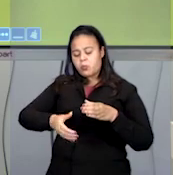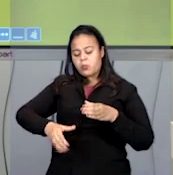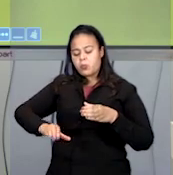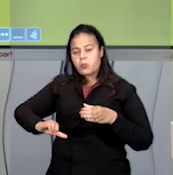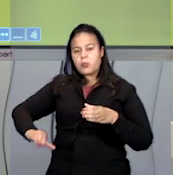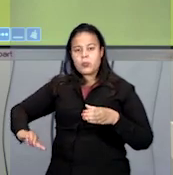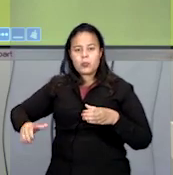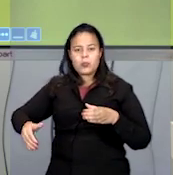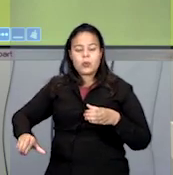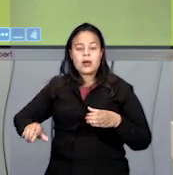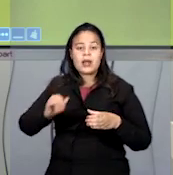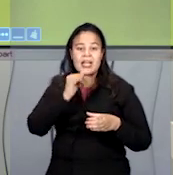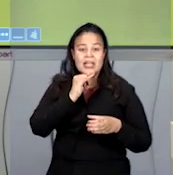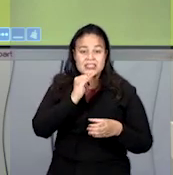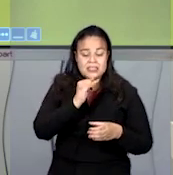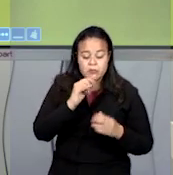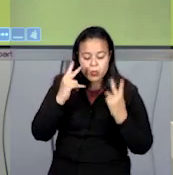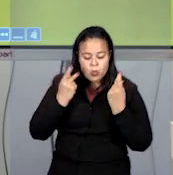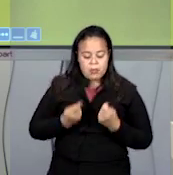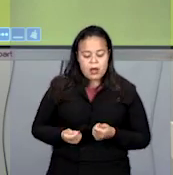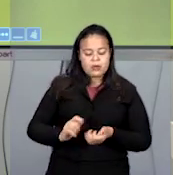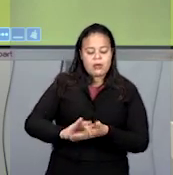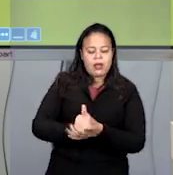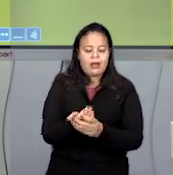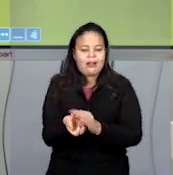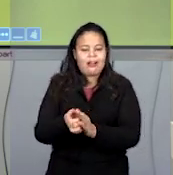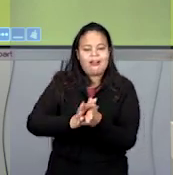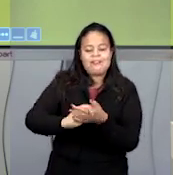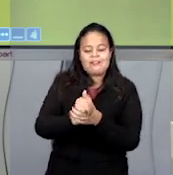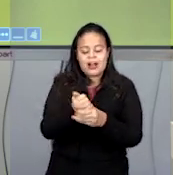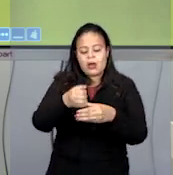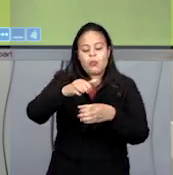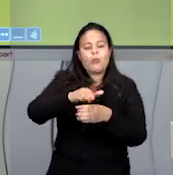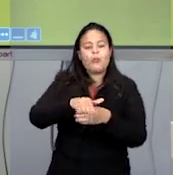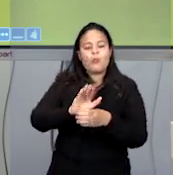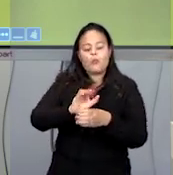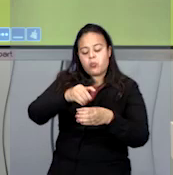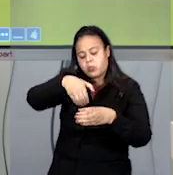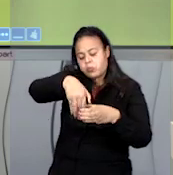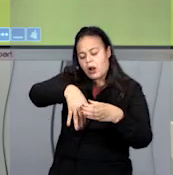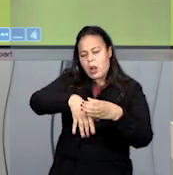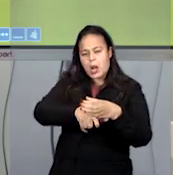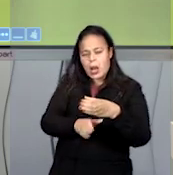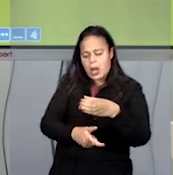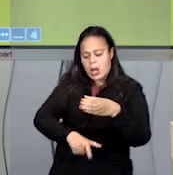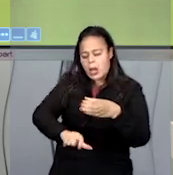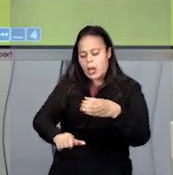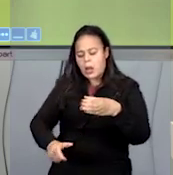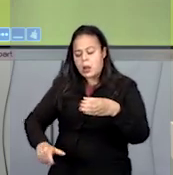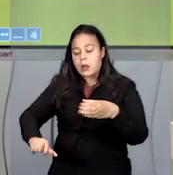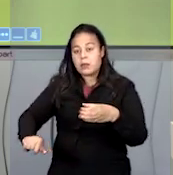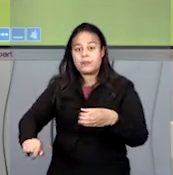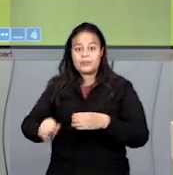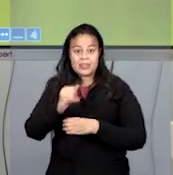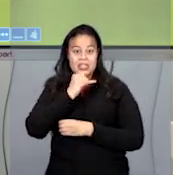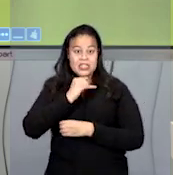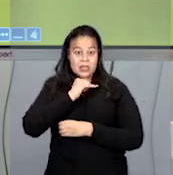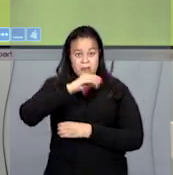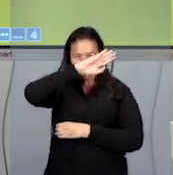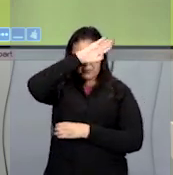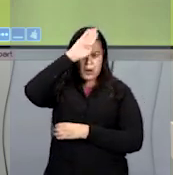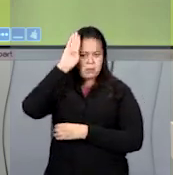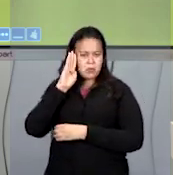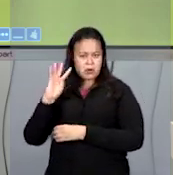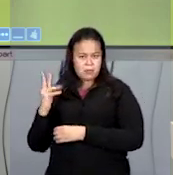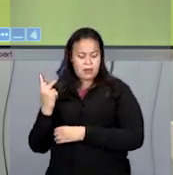jogados na água sem nenhum tipo de tratamento. Na cidade de Belo Horizonte, por exemplo, a gente tem a Lagoa da Pampulha, né?